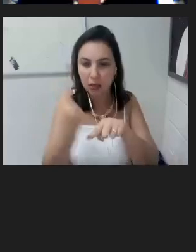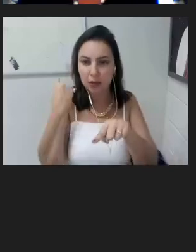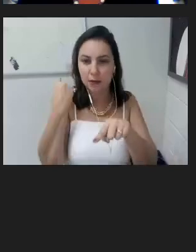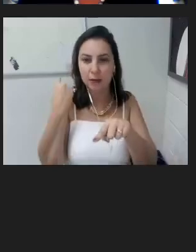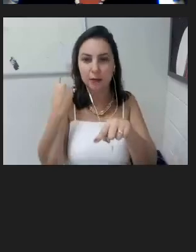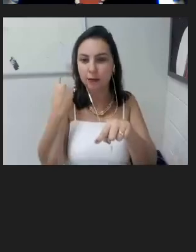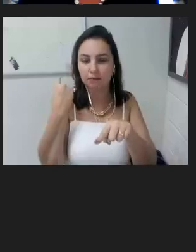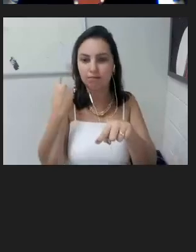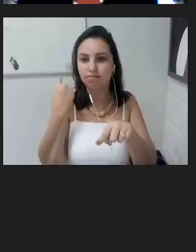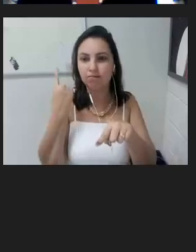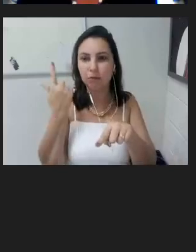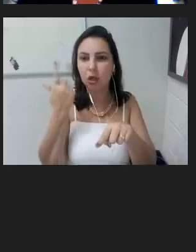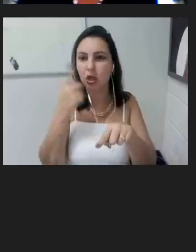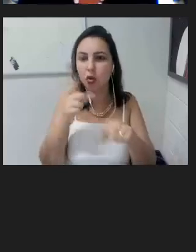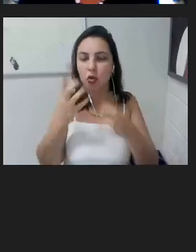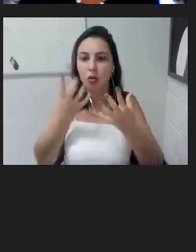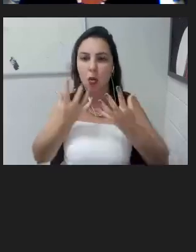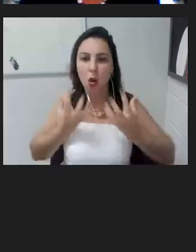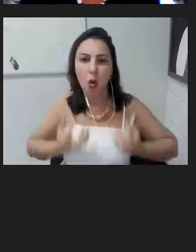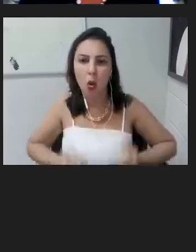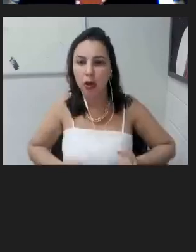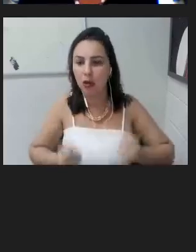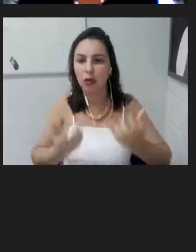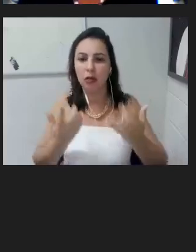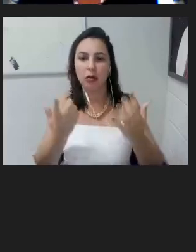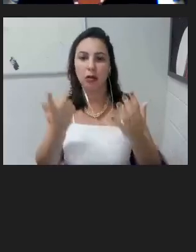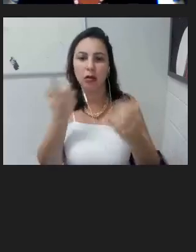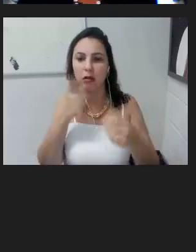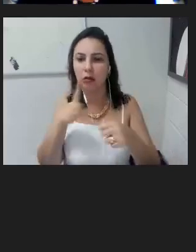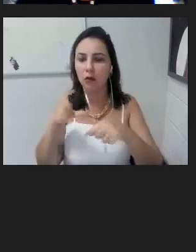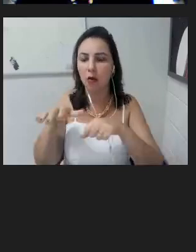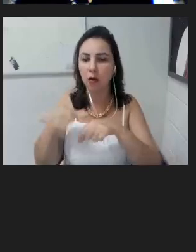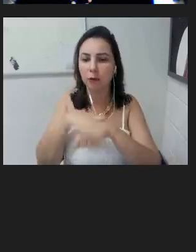foram acolhidas, que não foram